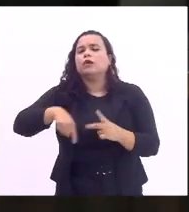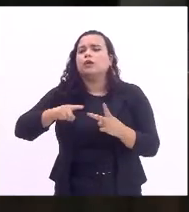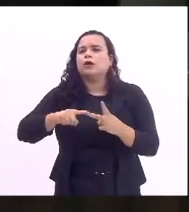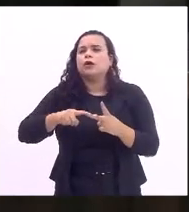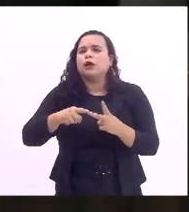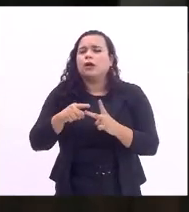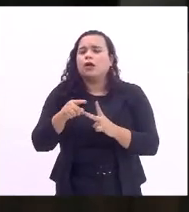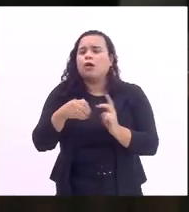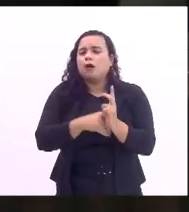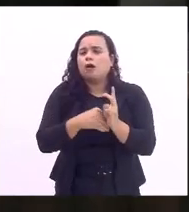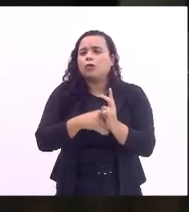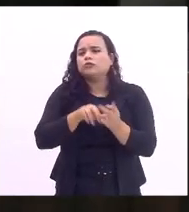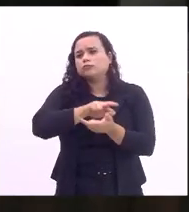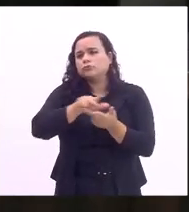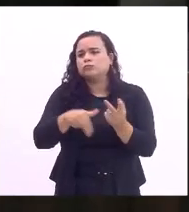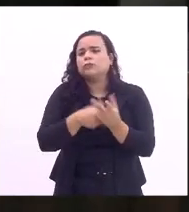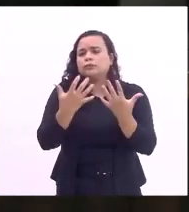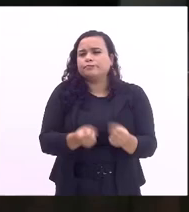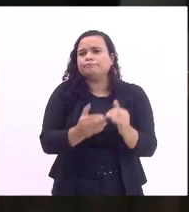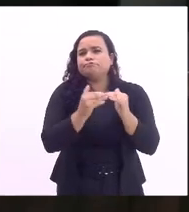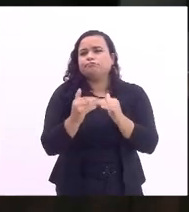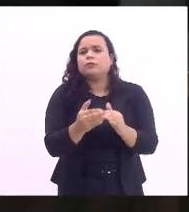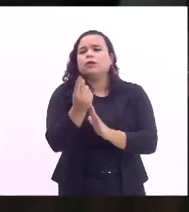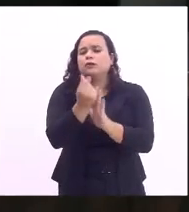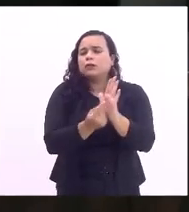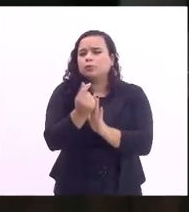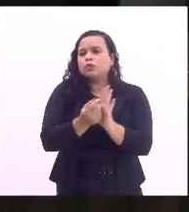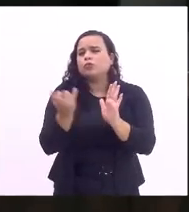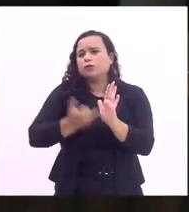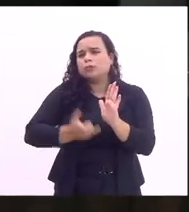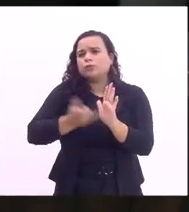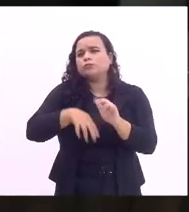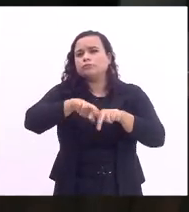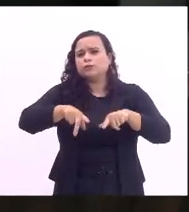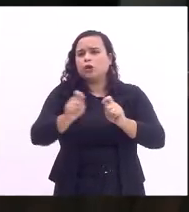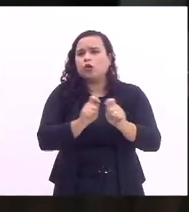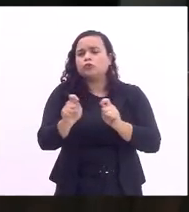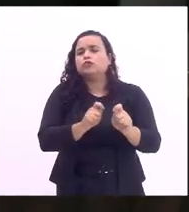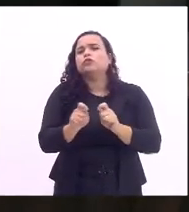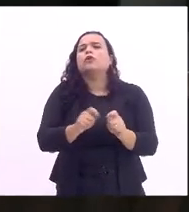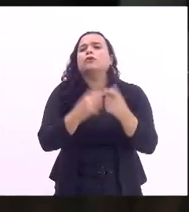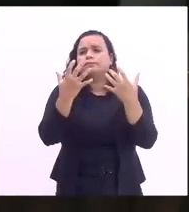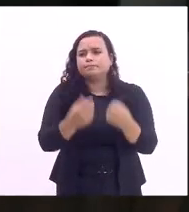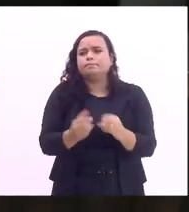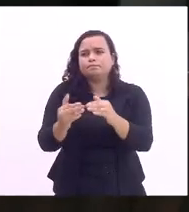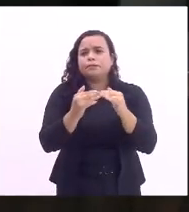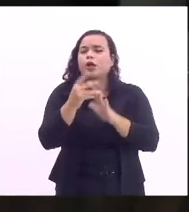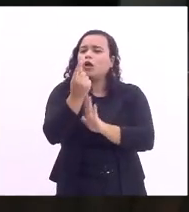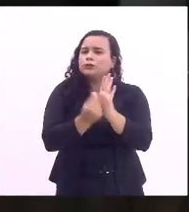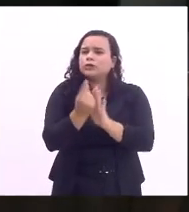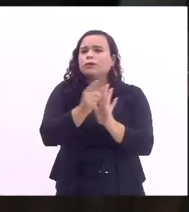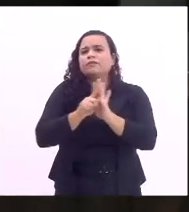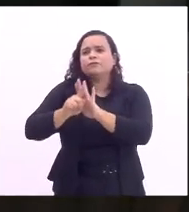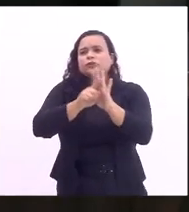Tributação, Controle da Arrecadação Estadual, Fiscalização dos Tributos Estaduais, favorável. De Orçamento, Finanças, Fiscalização Financeira